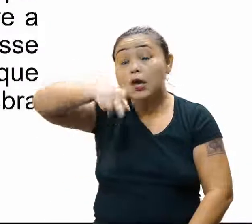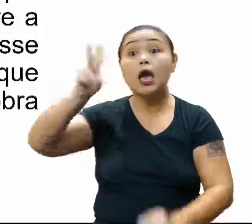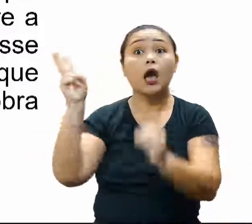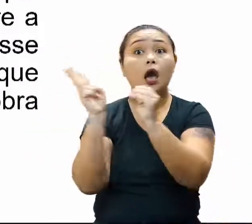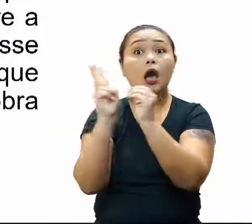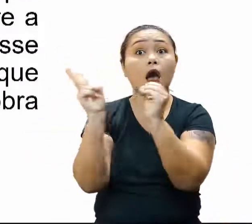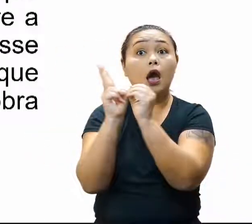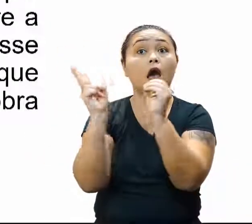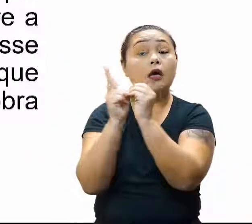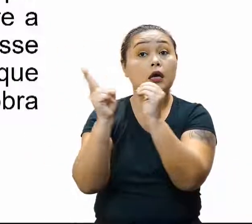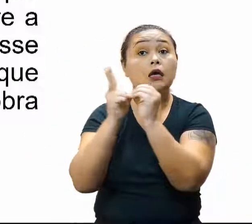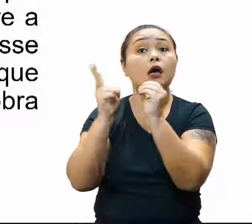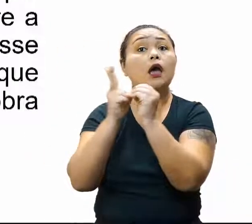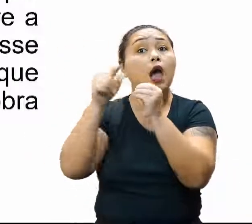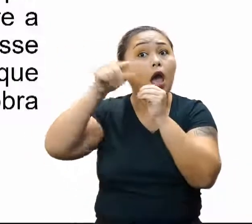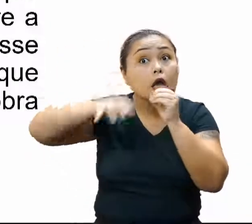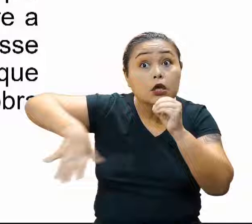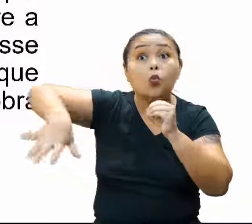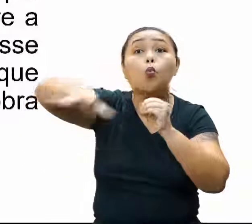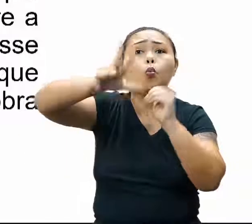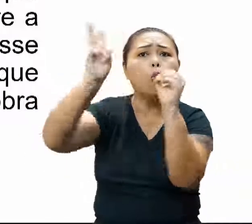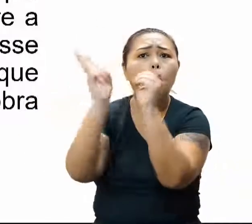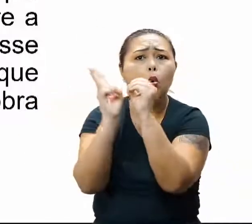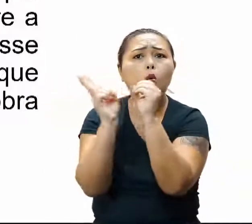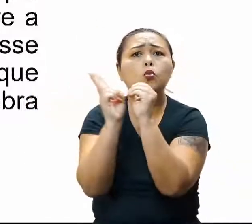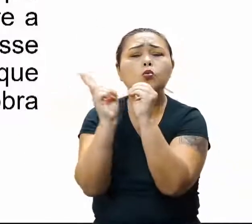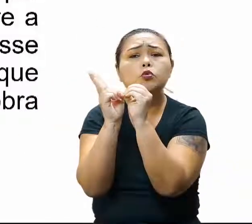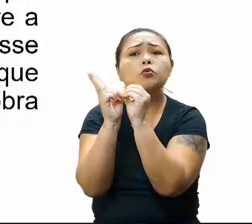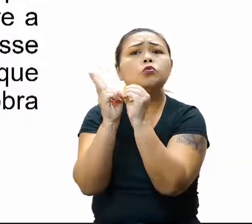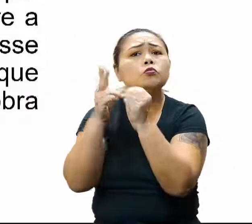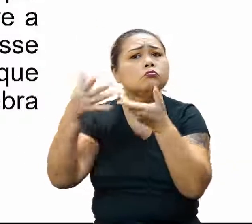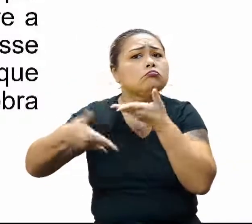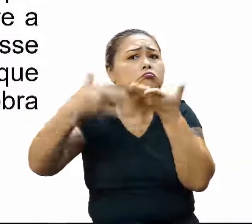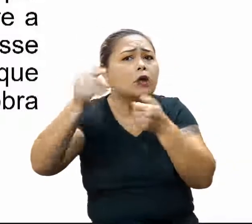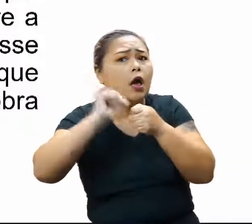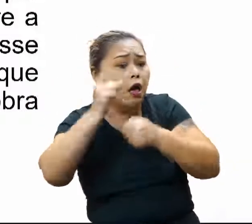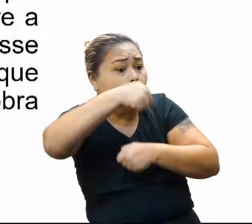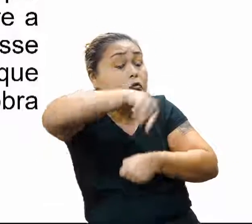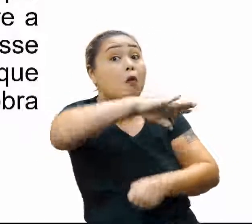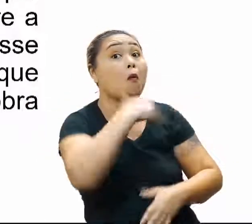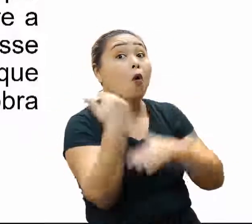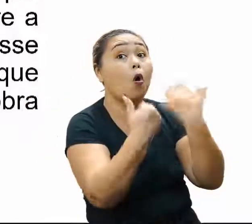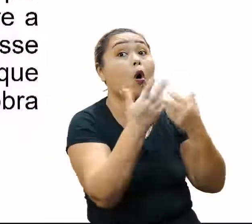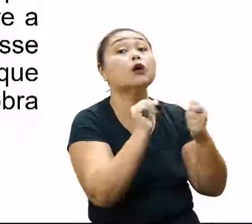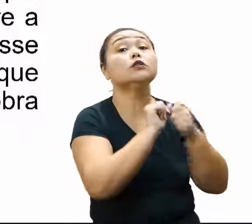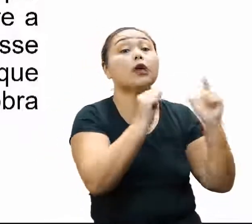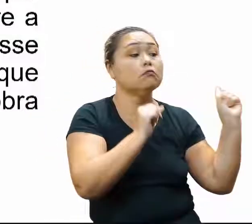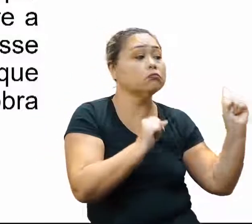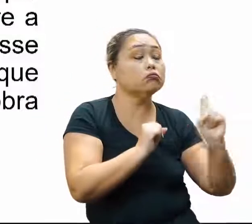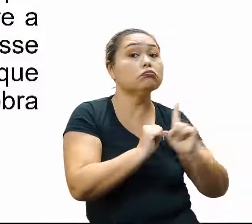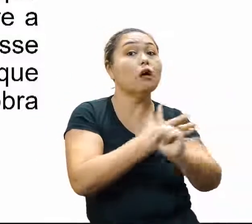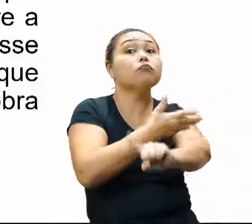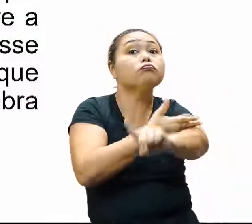provocando mortes dos sertanistas. Em outras palavras,